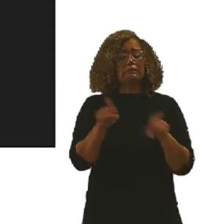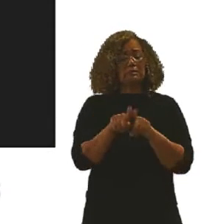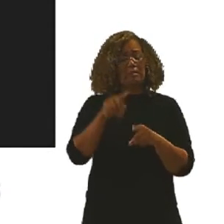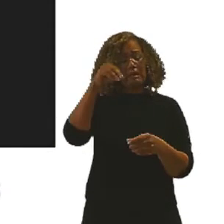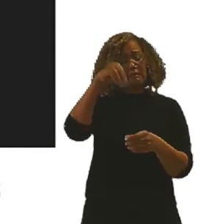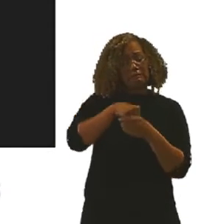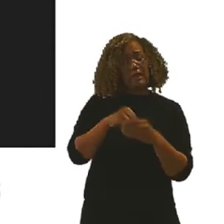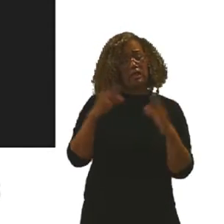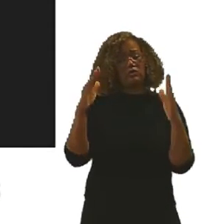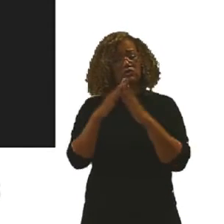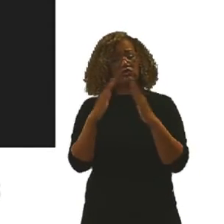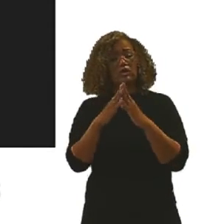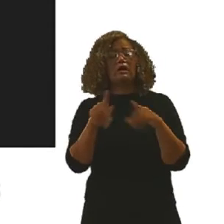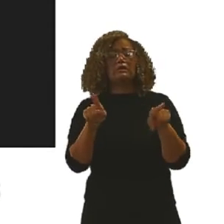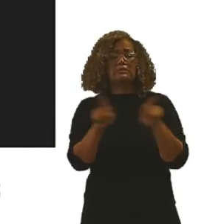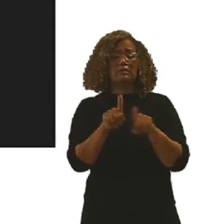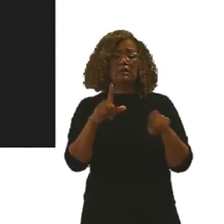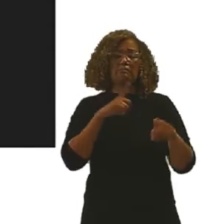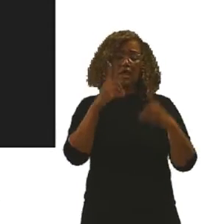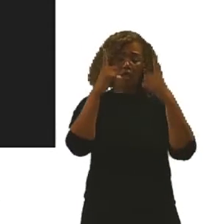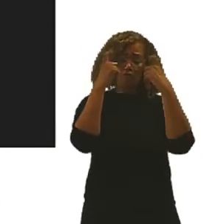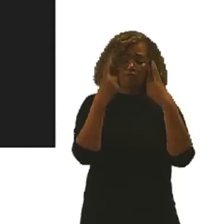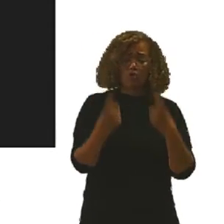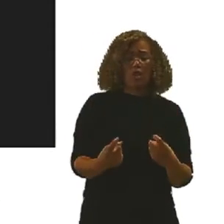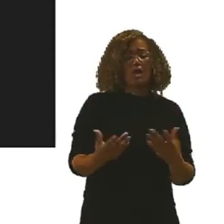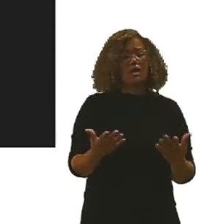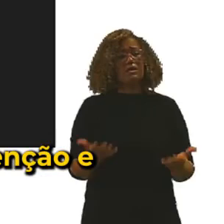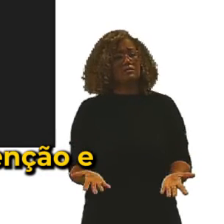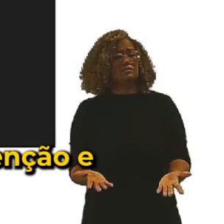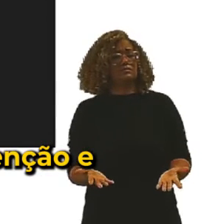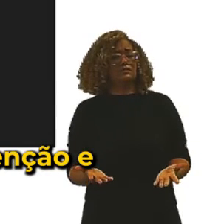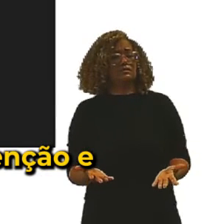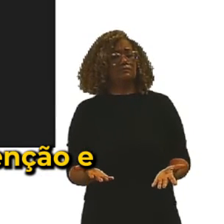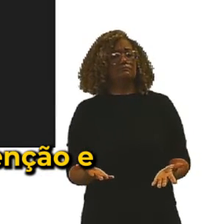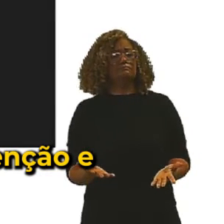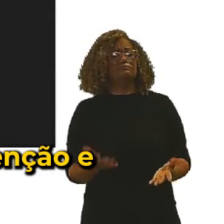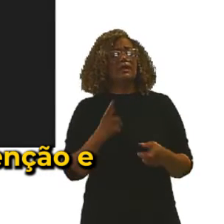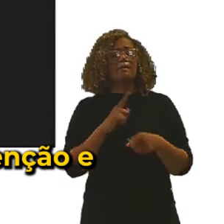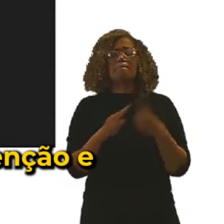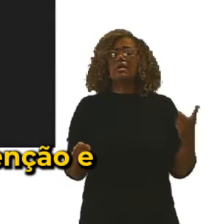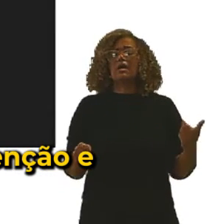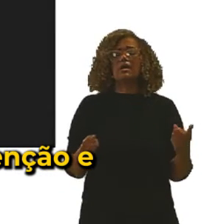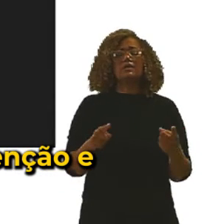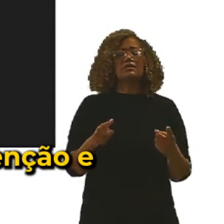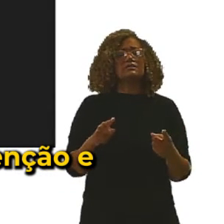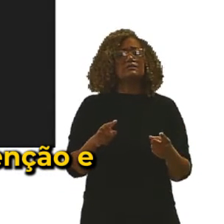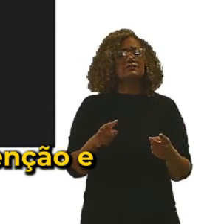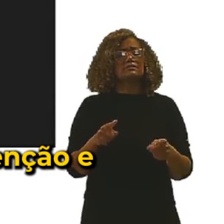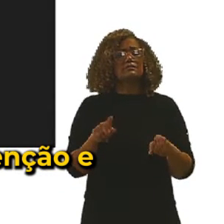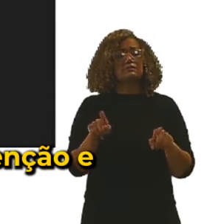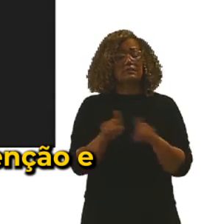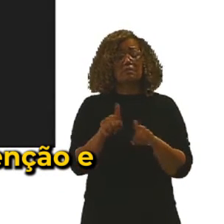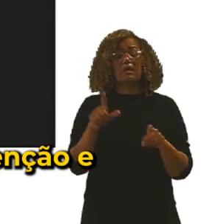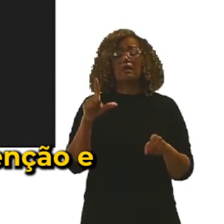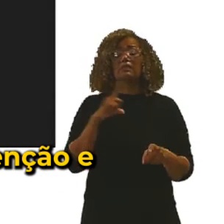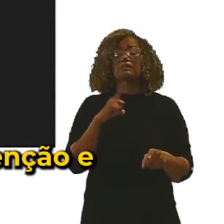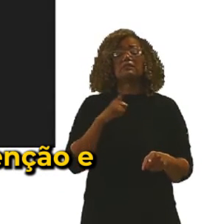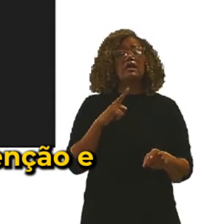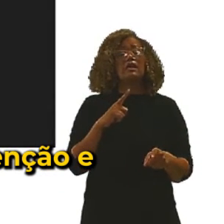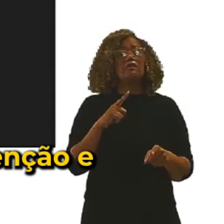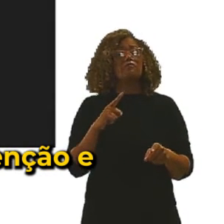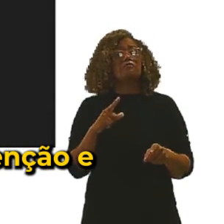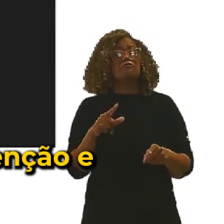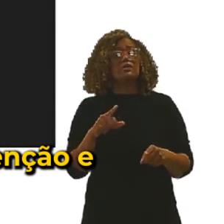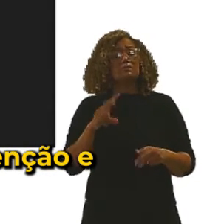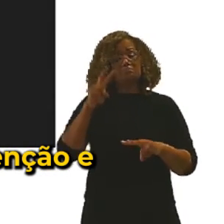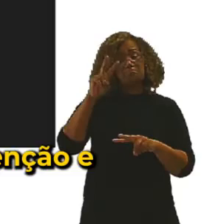familiar. Então, se nós estamos muitas vezes à luz de uma apuração de uma infração como ameaça, que tem 1 mês de detenção,